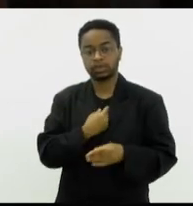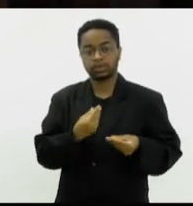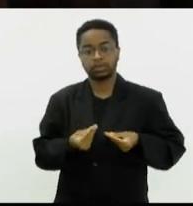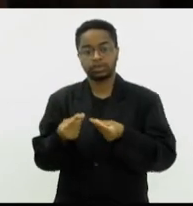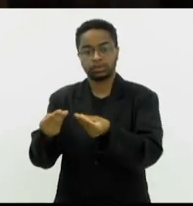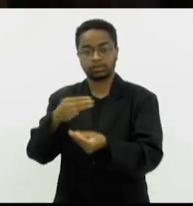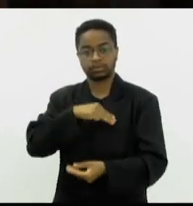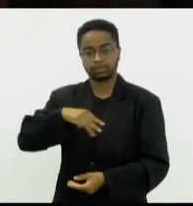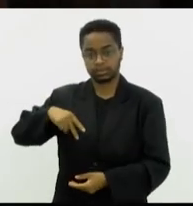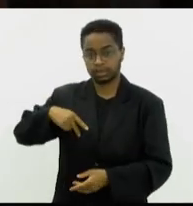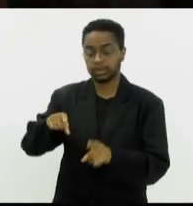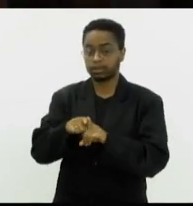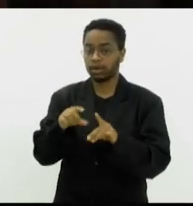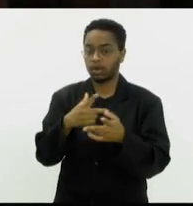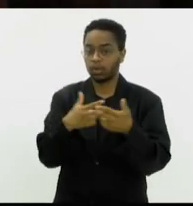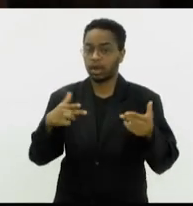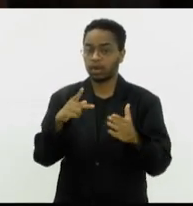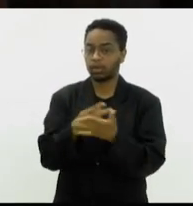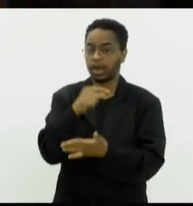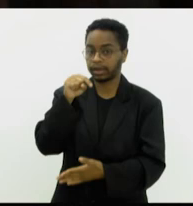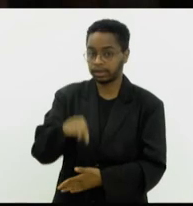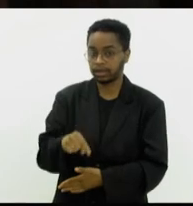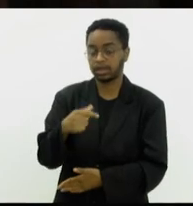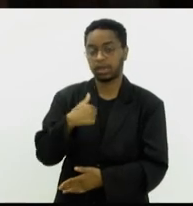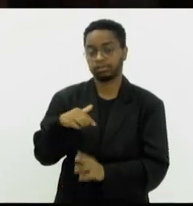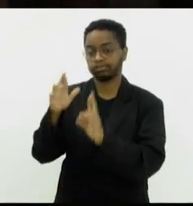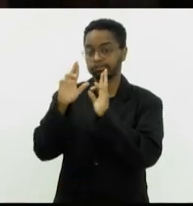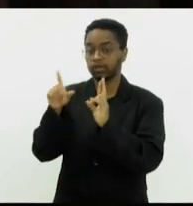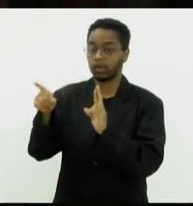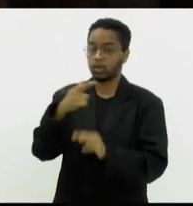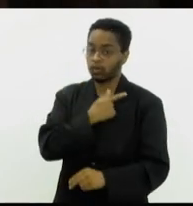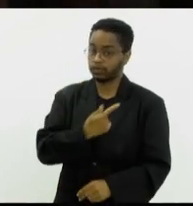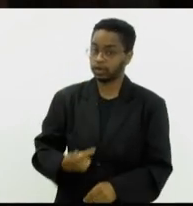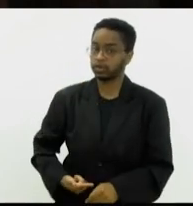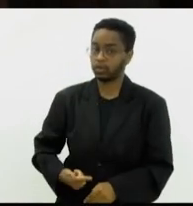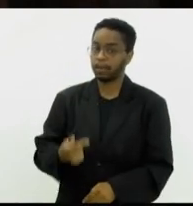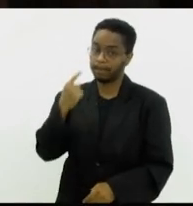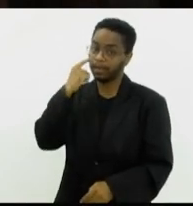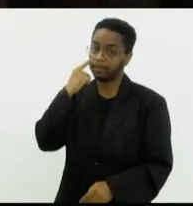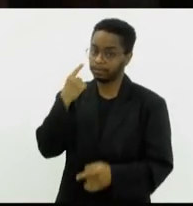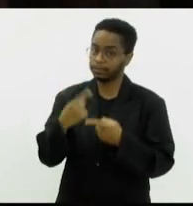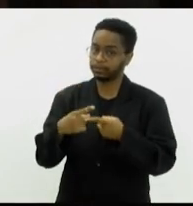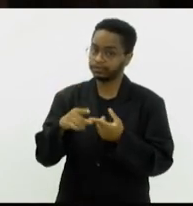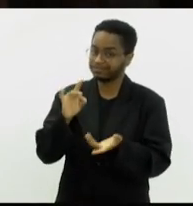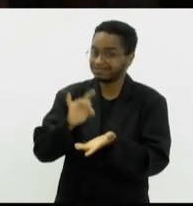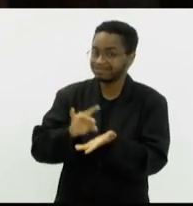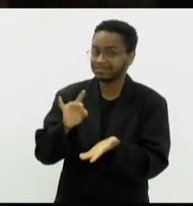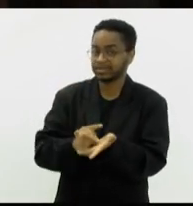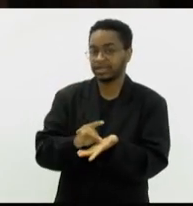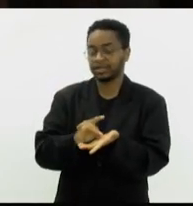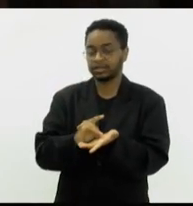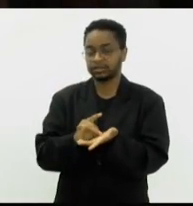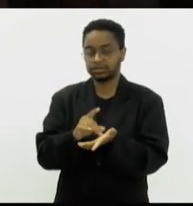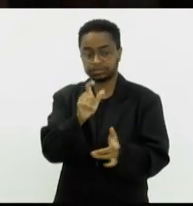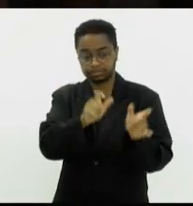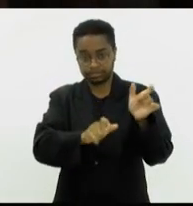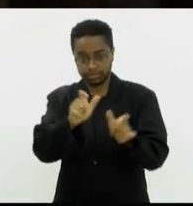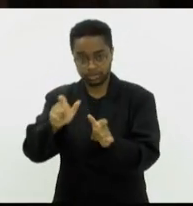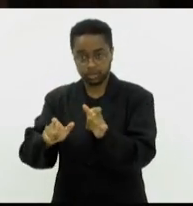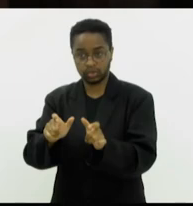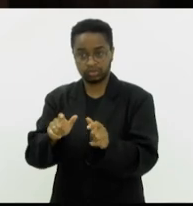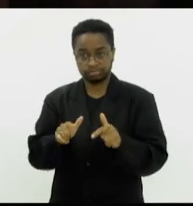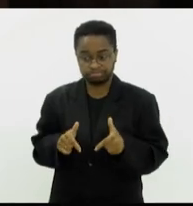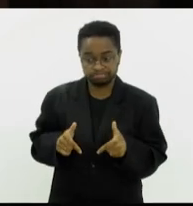tudo que está acontecendo aqui seu Governador eu espero que o senhor bote a mão na consciência porque a realidade que esses caras esses heróis estão